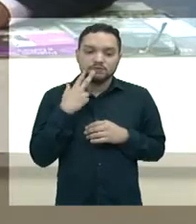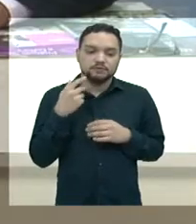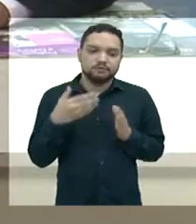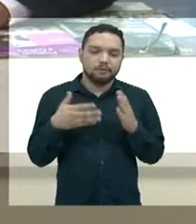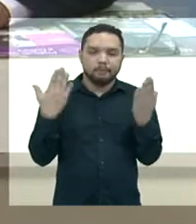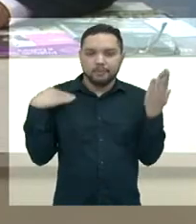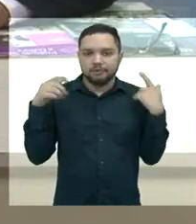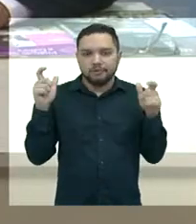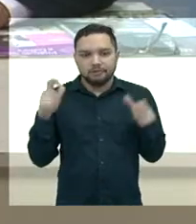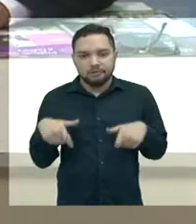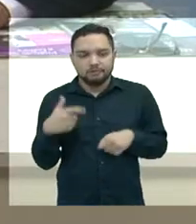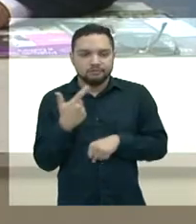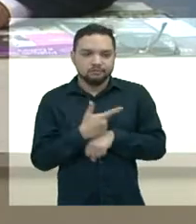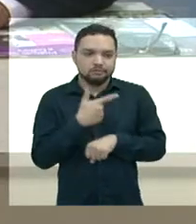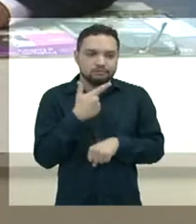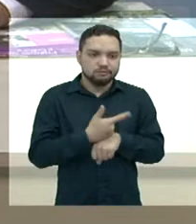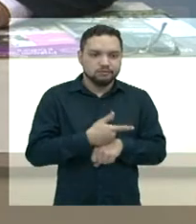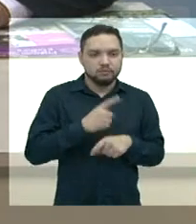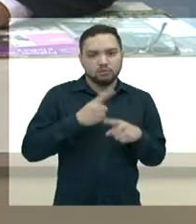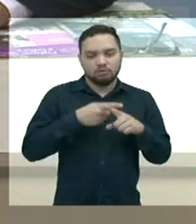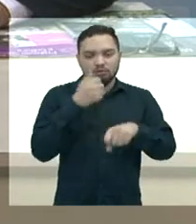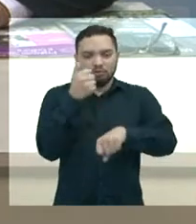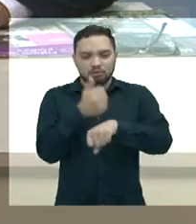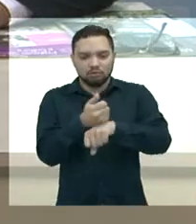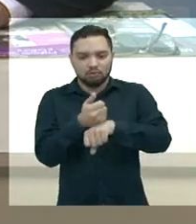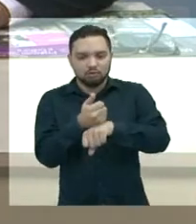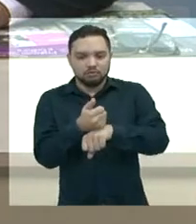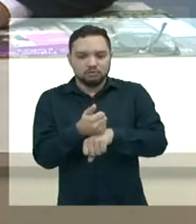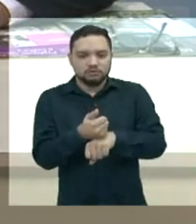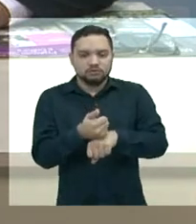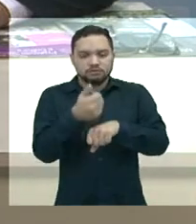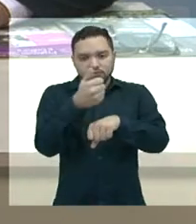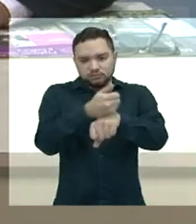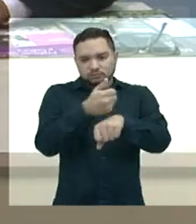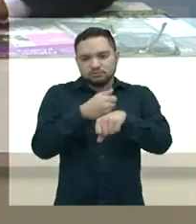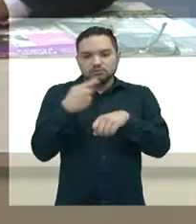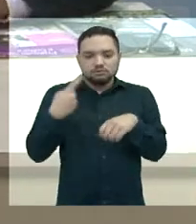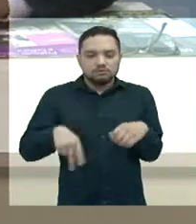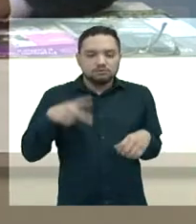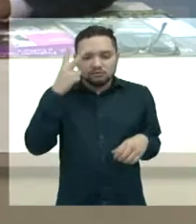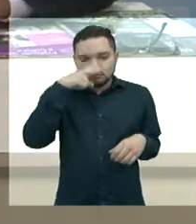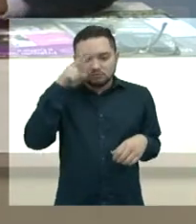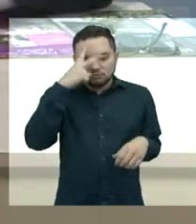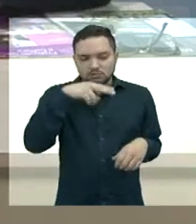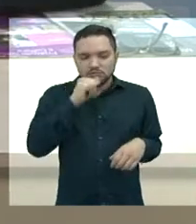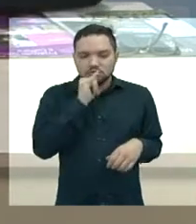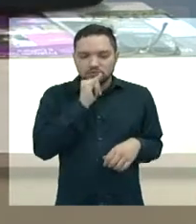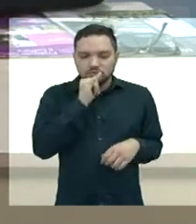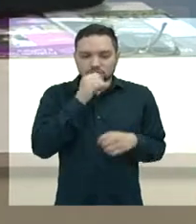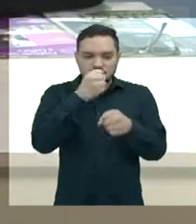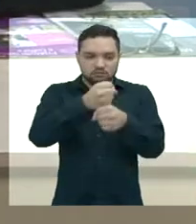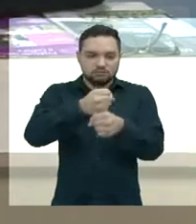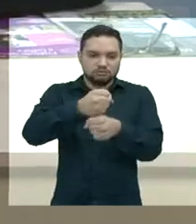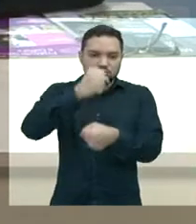Iracema, aqueles monumentos, né, que são monumentos históricos, por exemplo, a